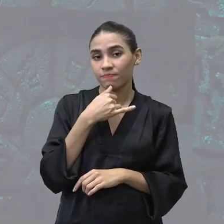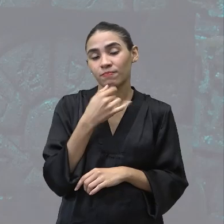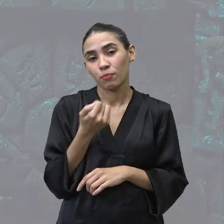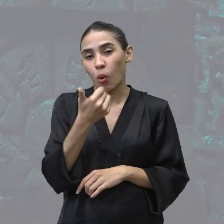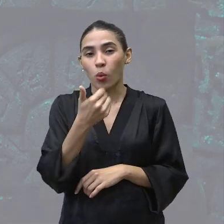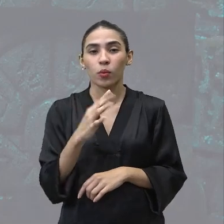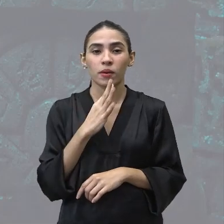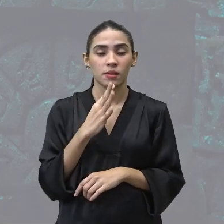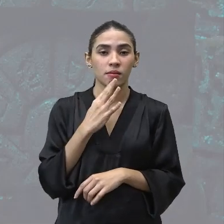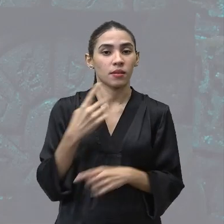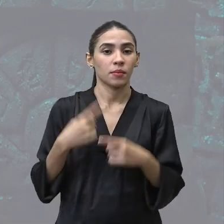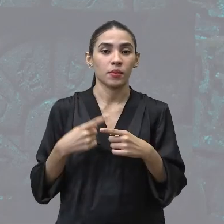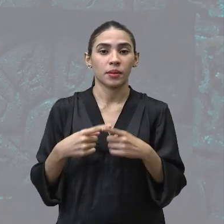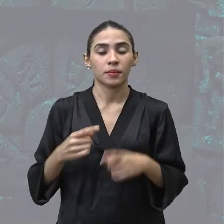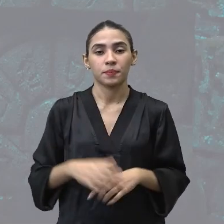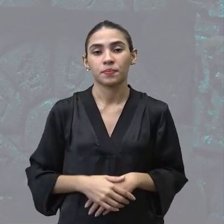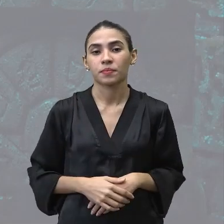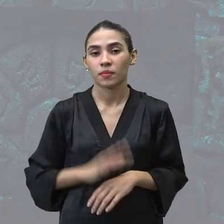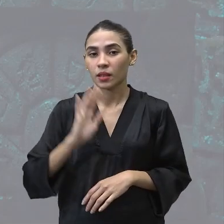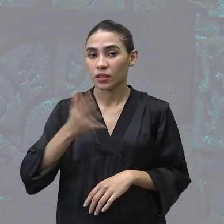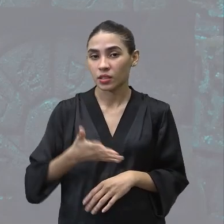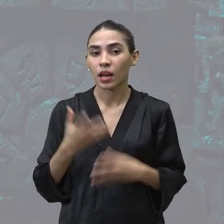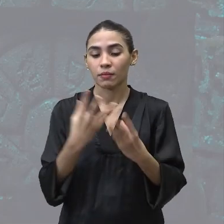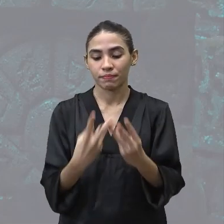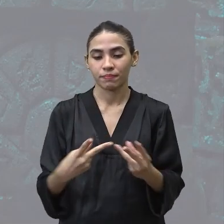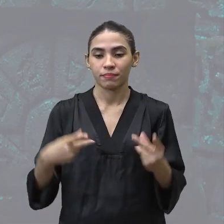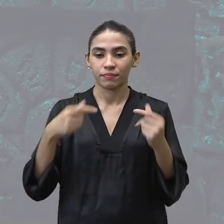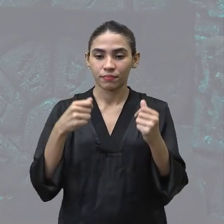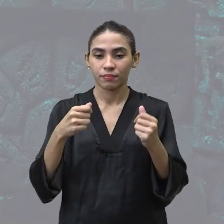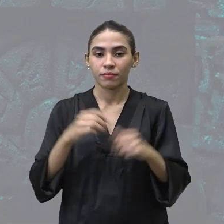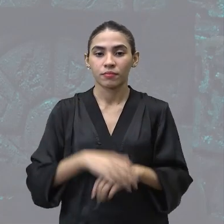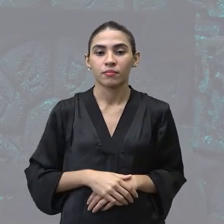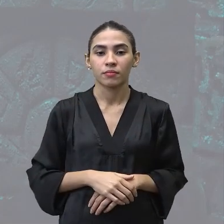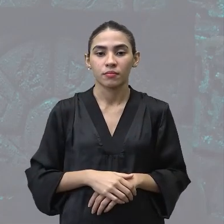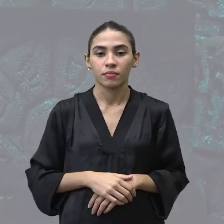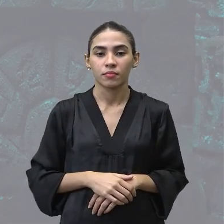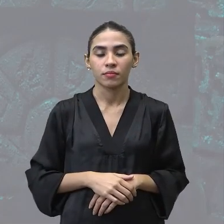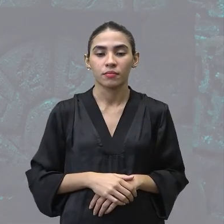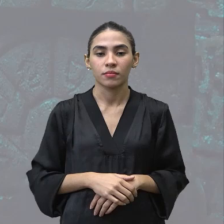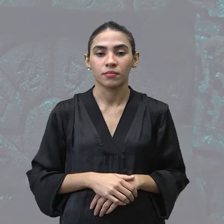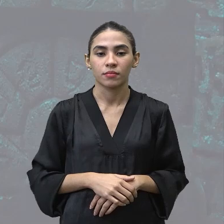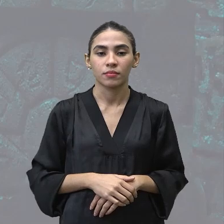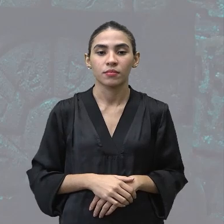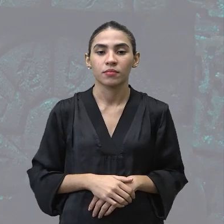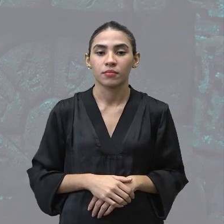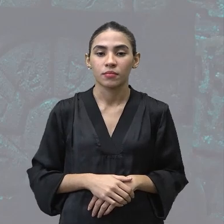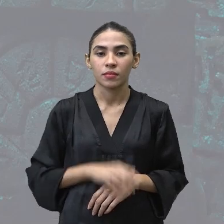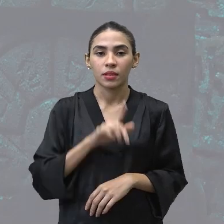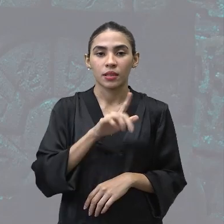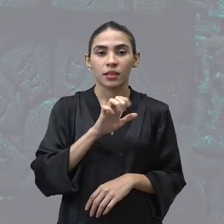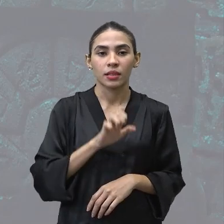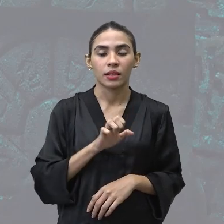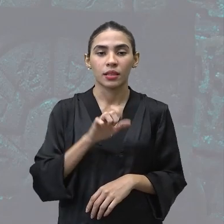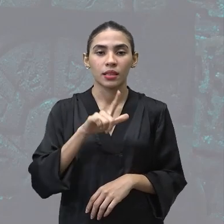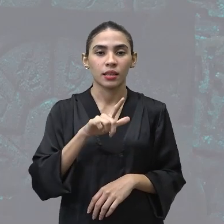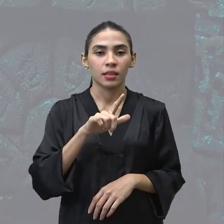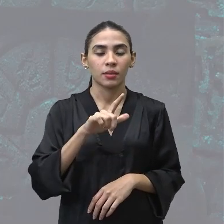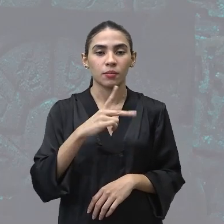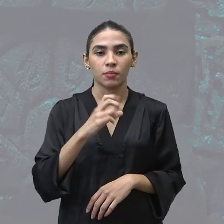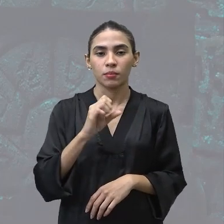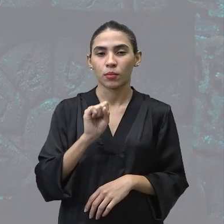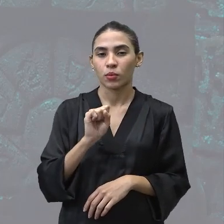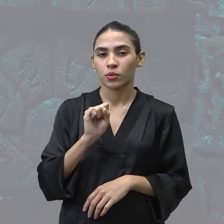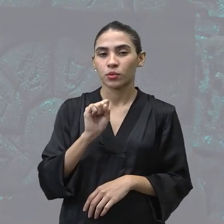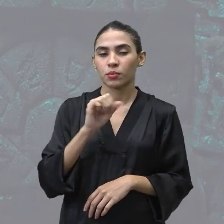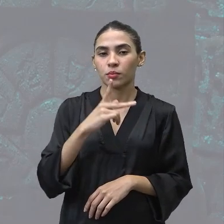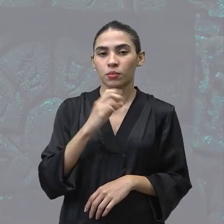conhecidas, porque elas já foram extintas. São as Temnopondyle e a Lepospondyle. São